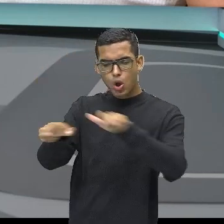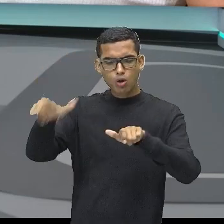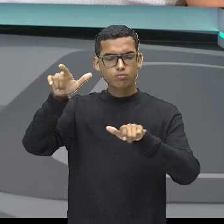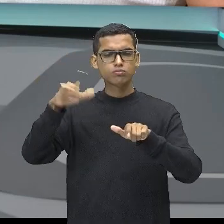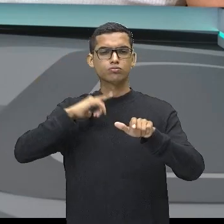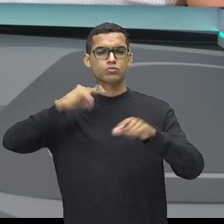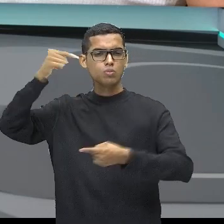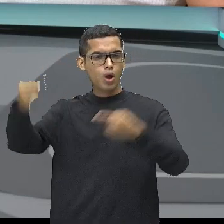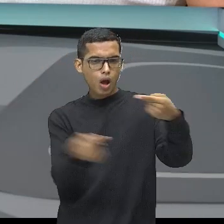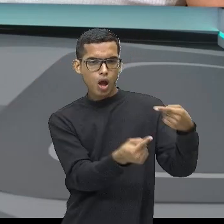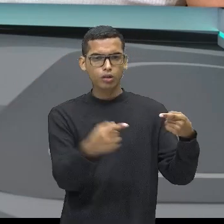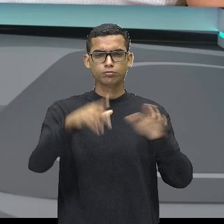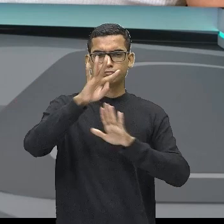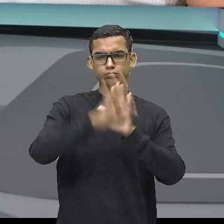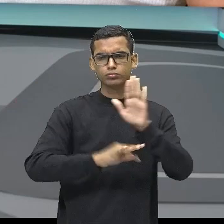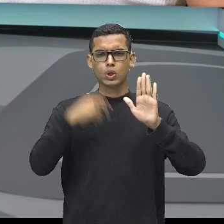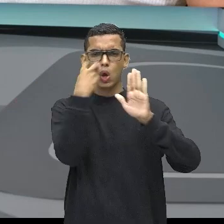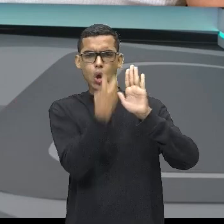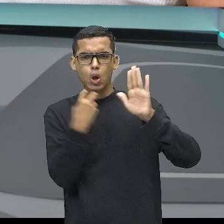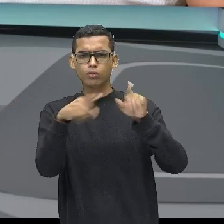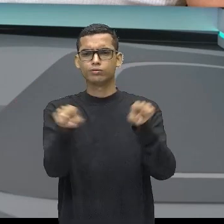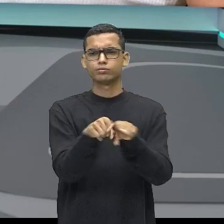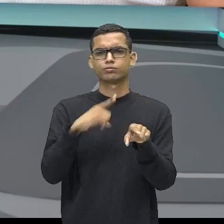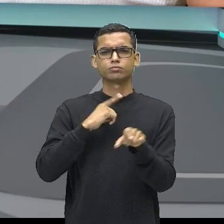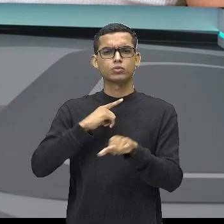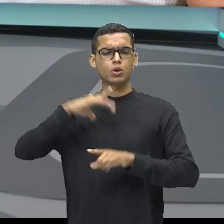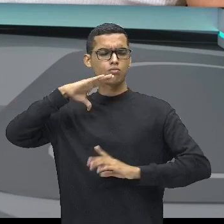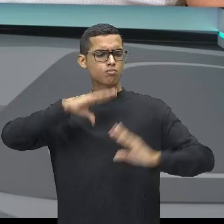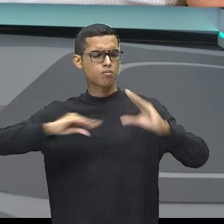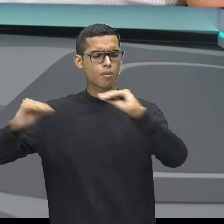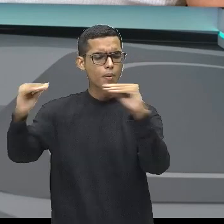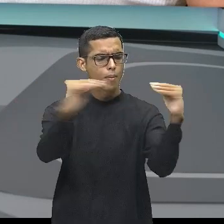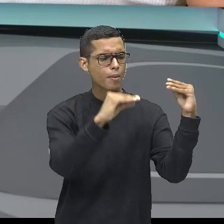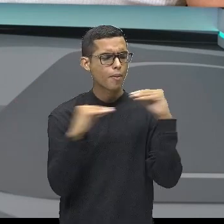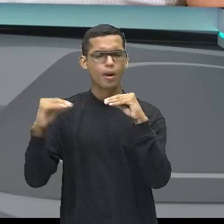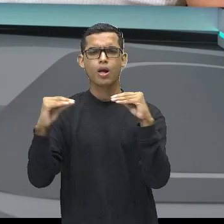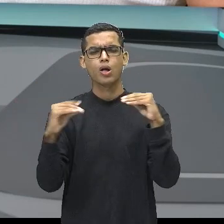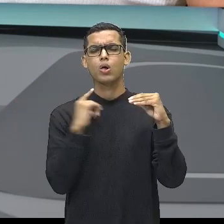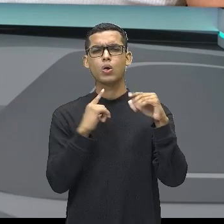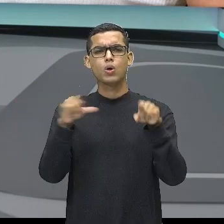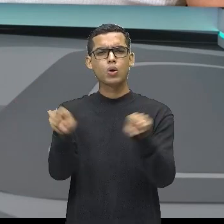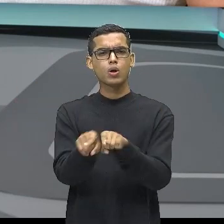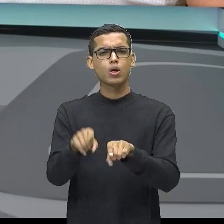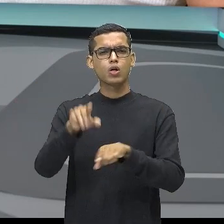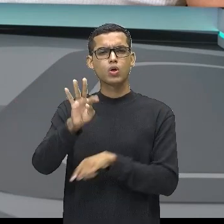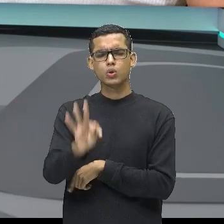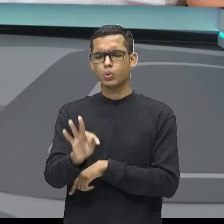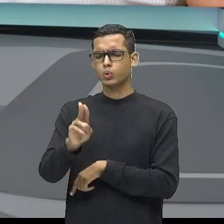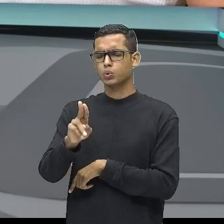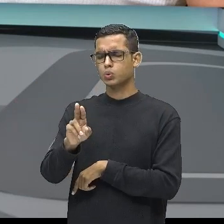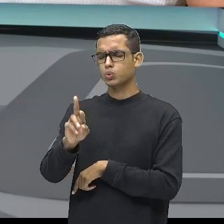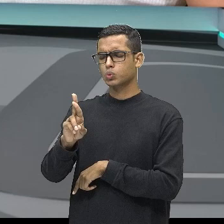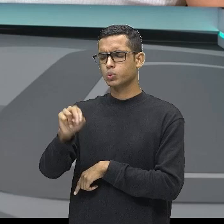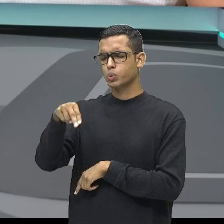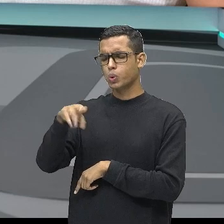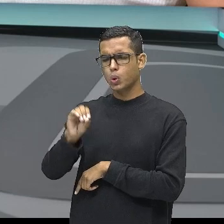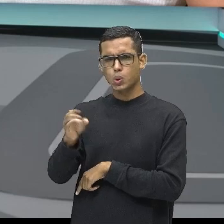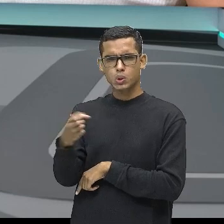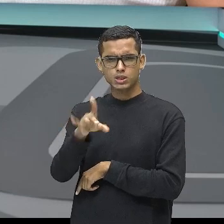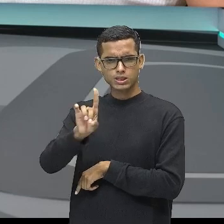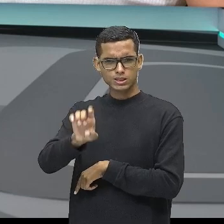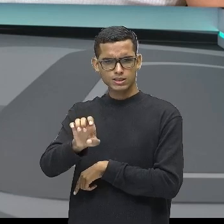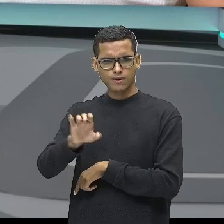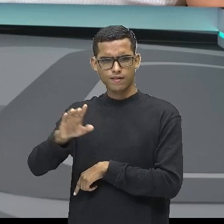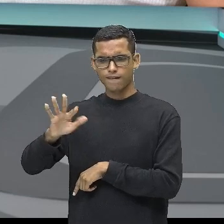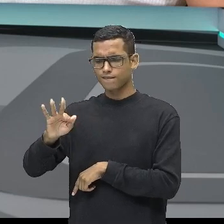envolvem oralidade, que envolve a fala, turno de fala é exatamente o momento em que uma pessoa está falando, ok?